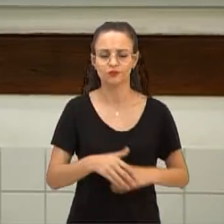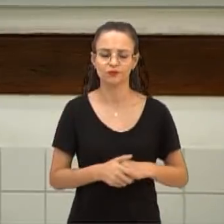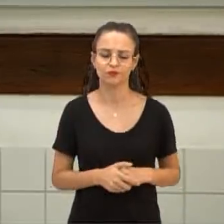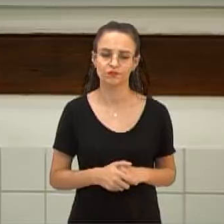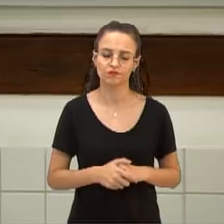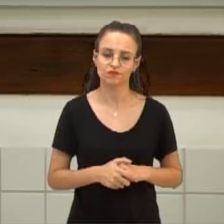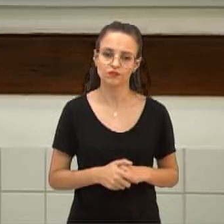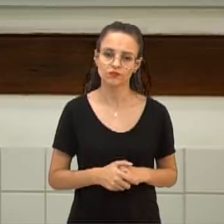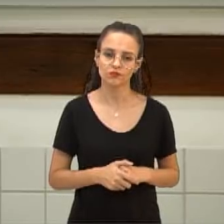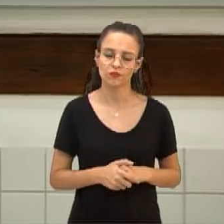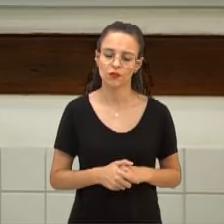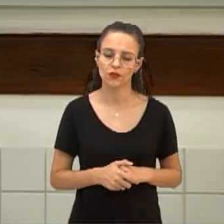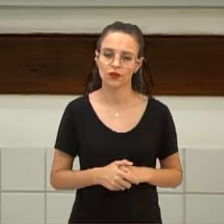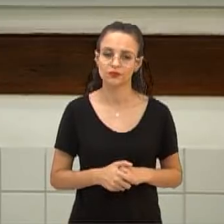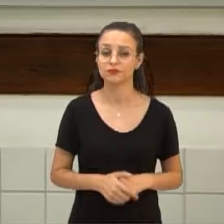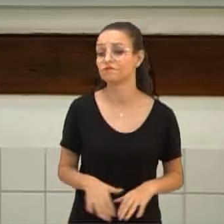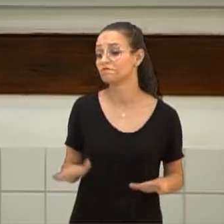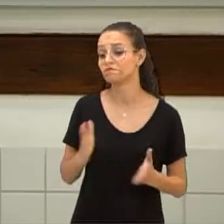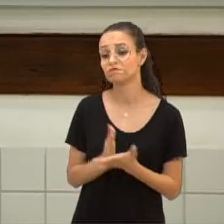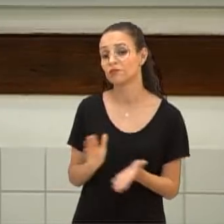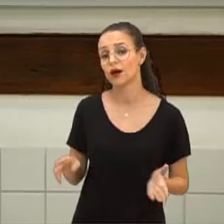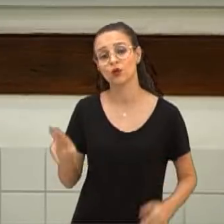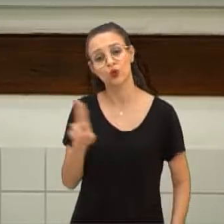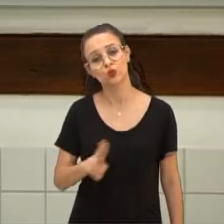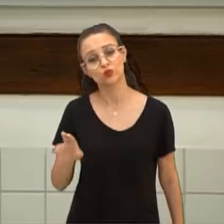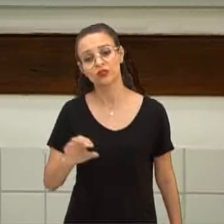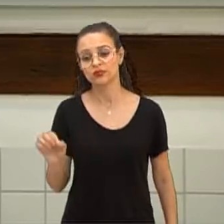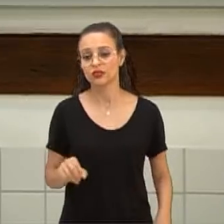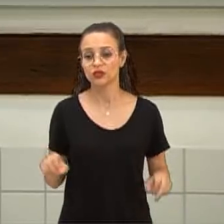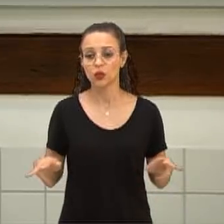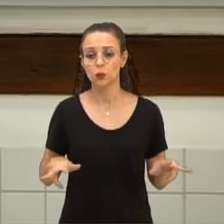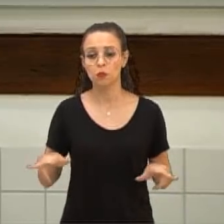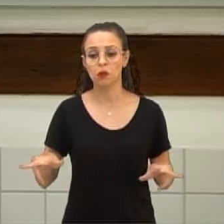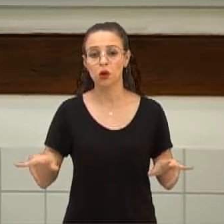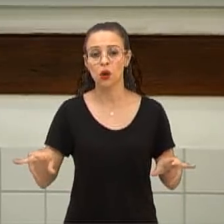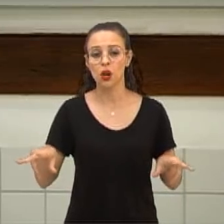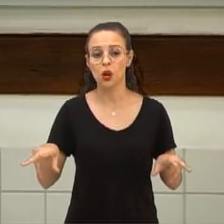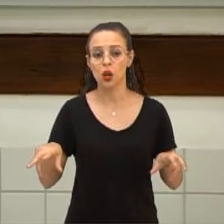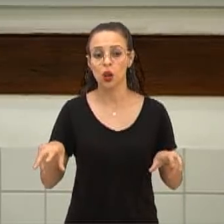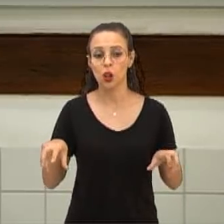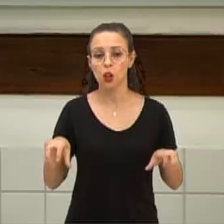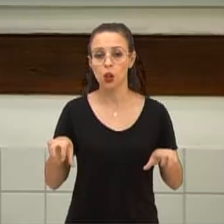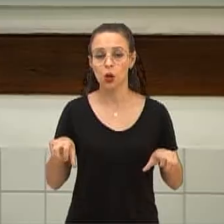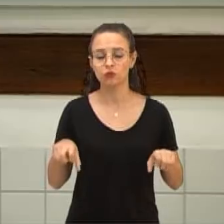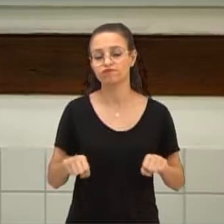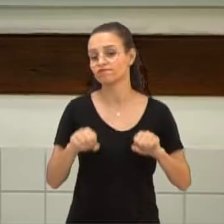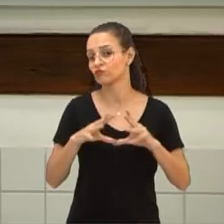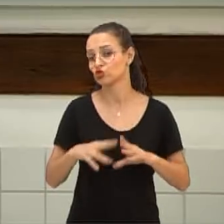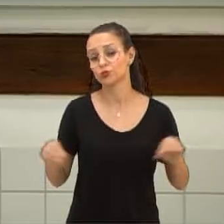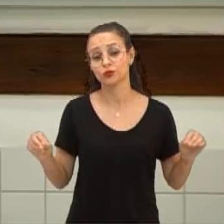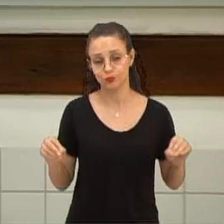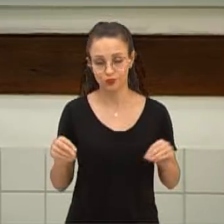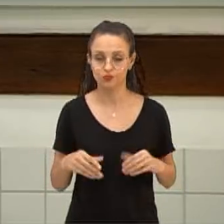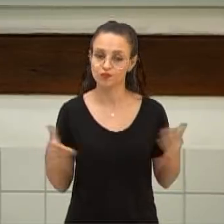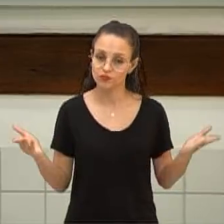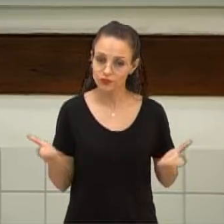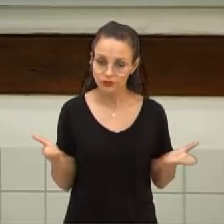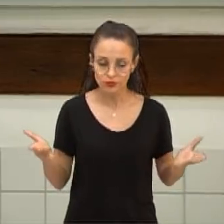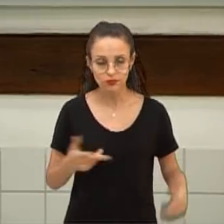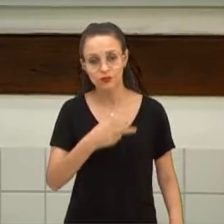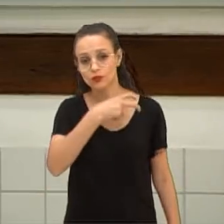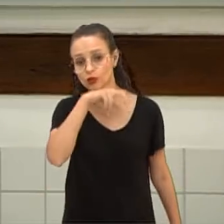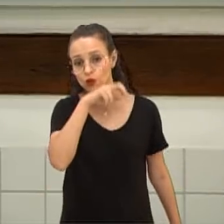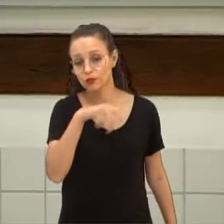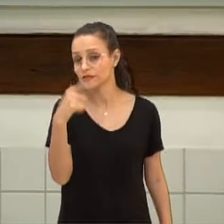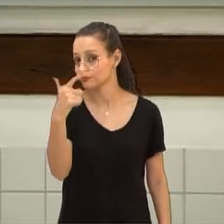Com o passar do tempo, por não usarem mais as patas, elas acabaram atrofiando. Passando mais tempo, elas acabaram perdendo. Hoje, nas cobras não